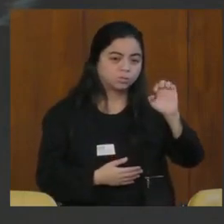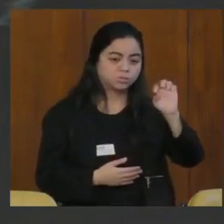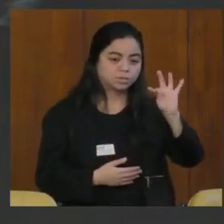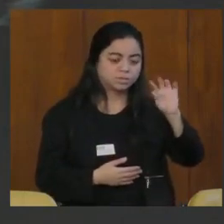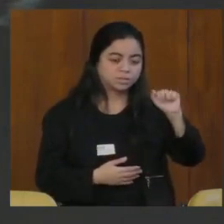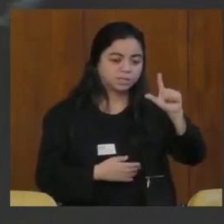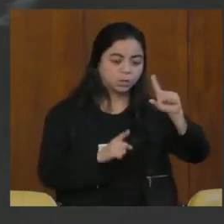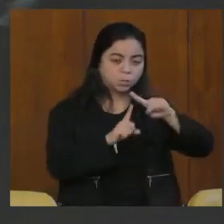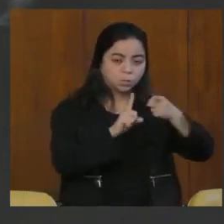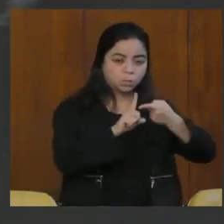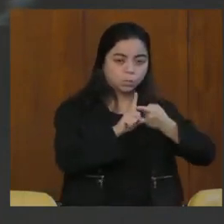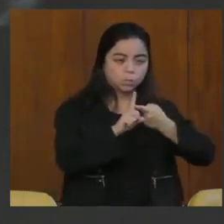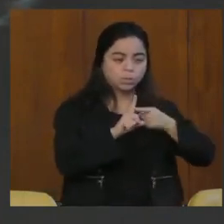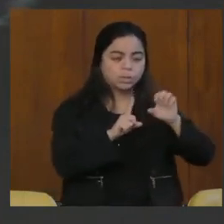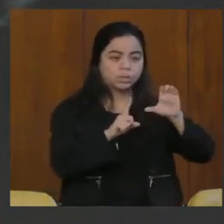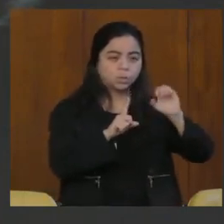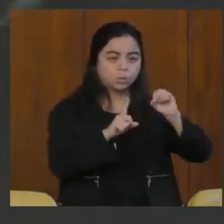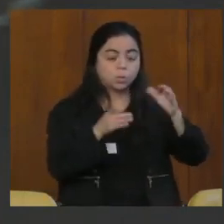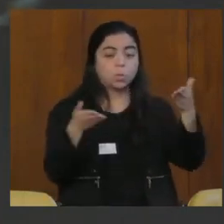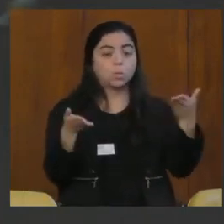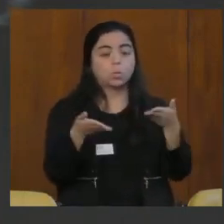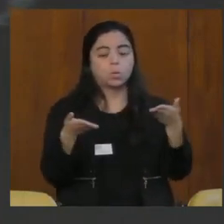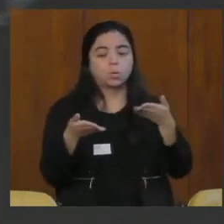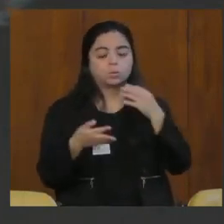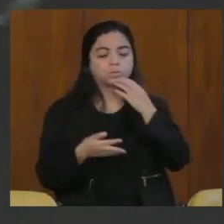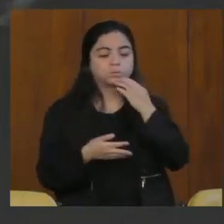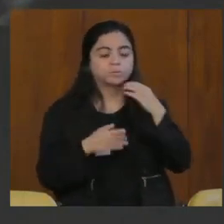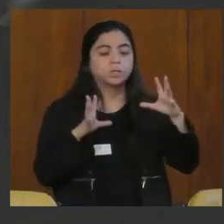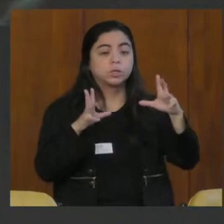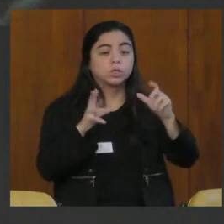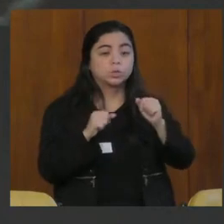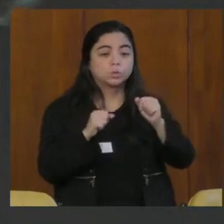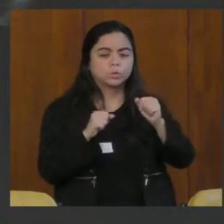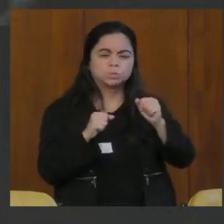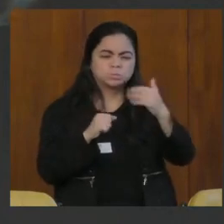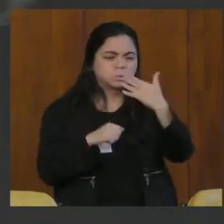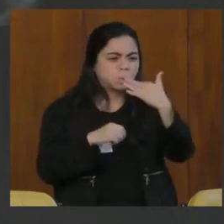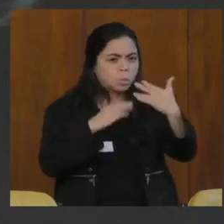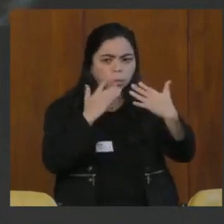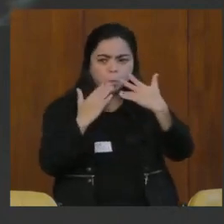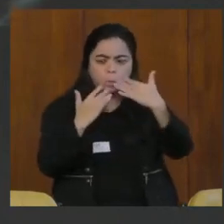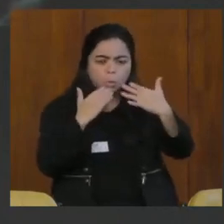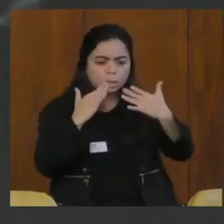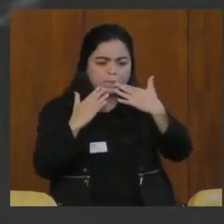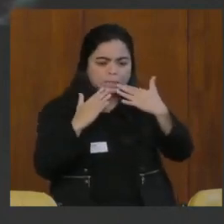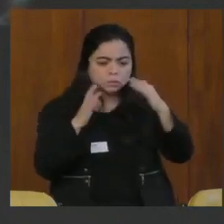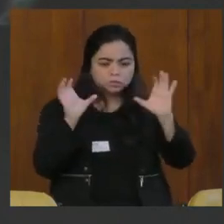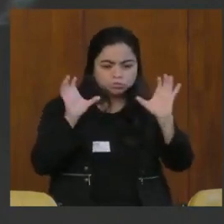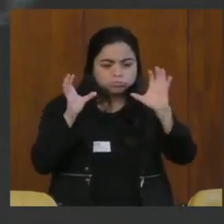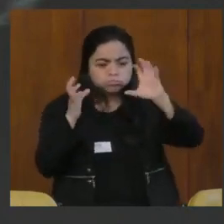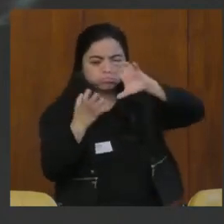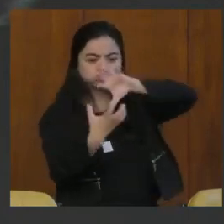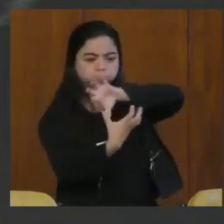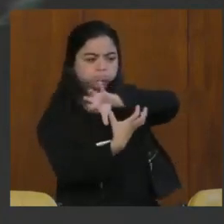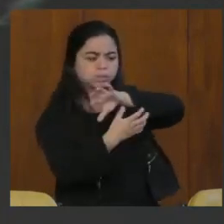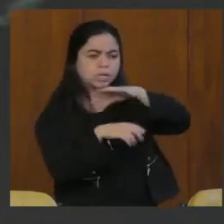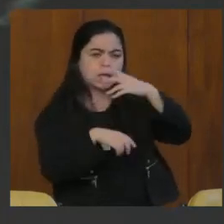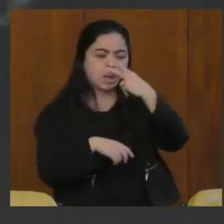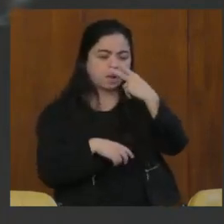muito claro aqui. Os ecos hoje, né, todos coloridos, tridimensional, quer dizer, você vê tudo.